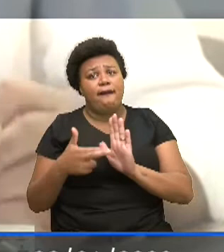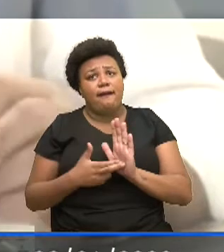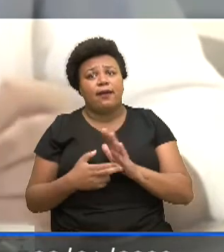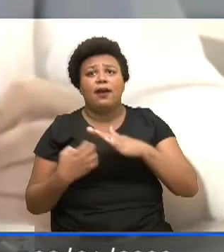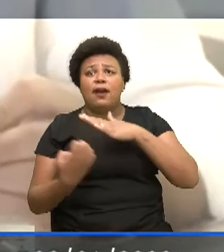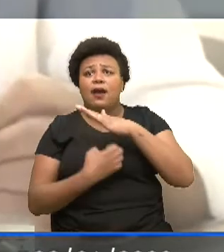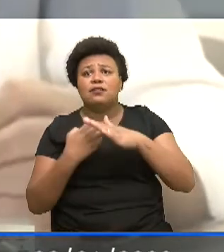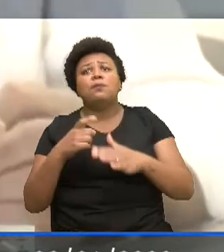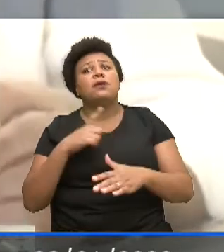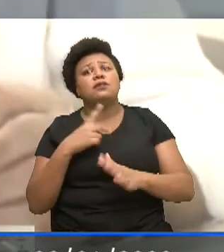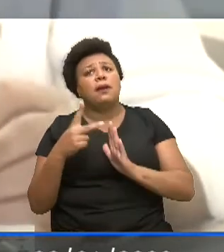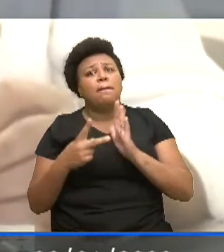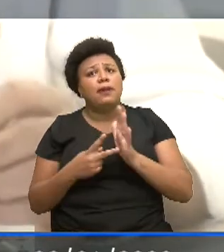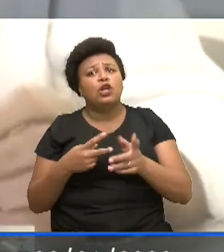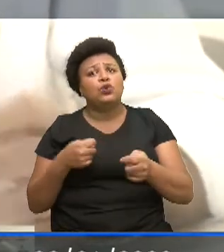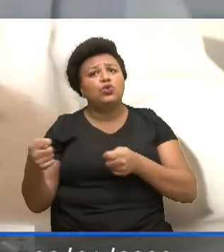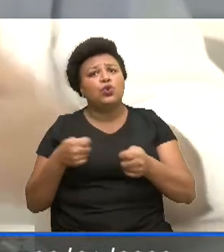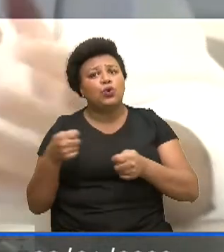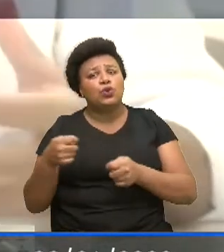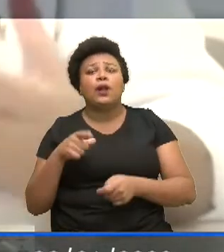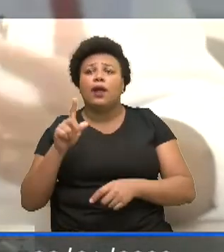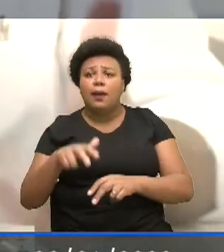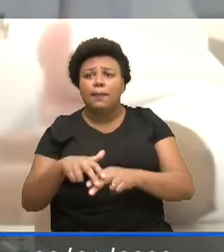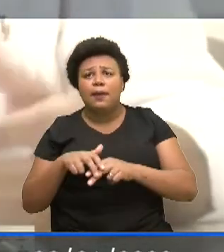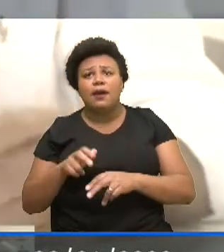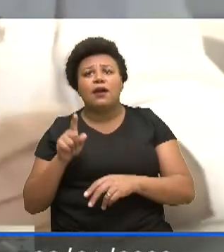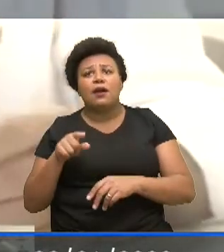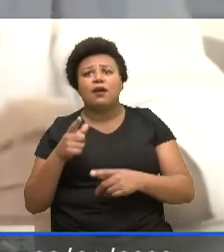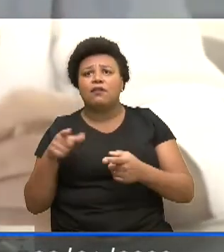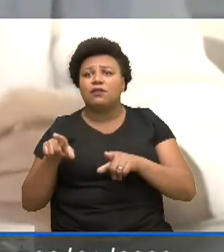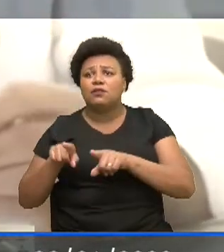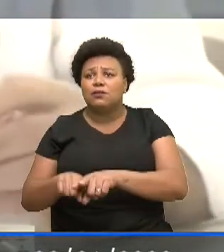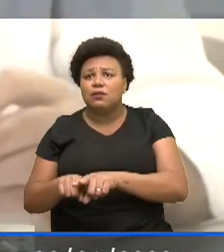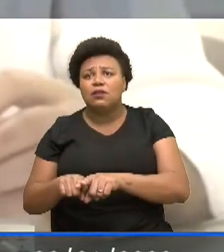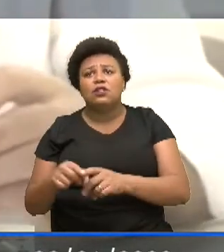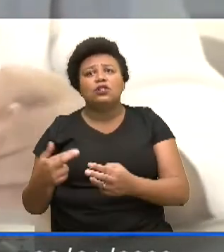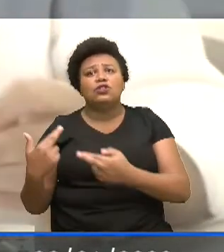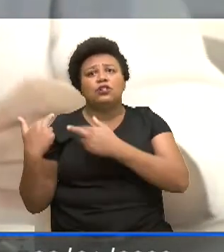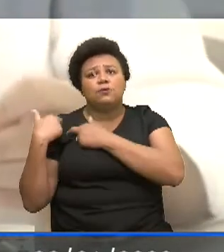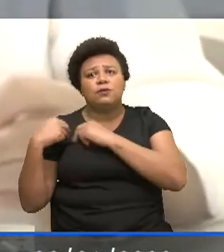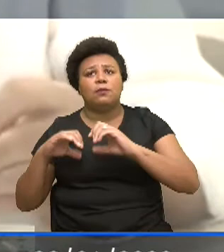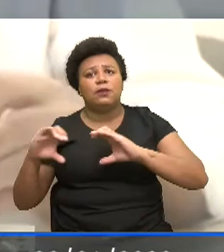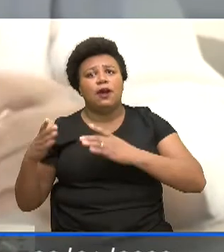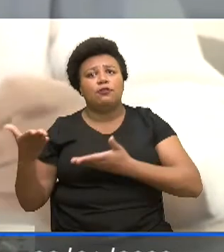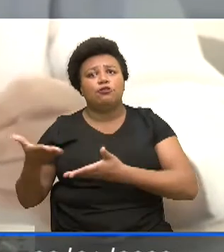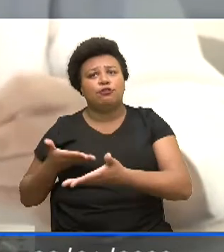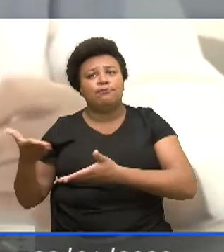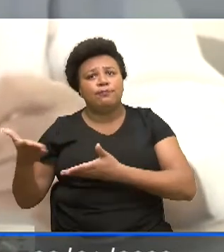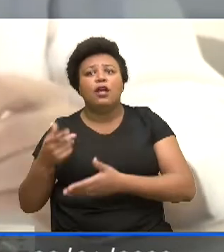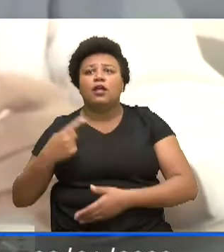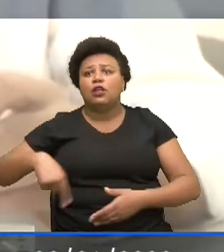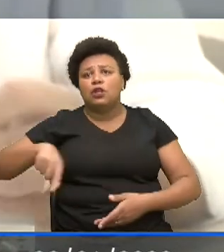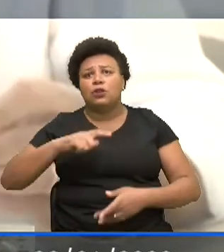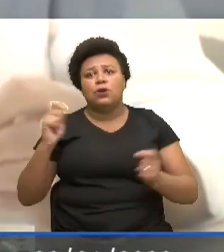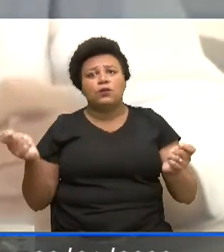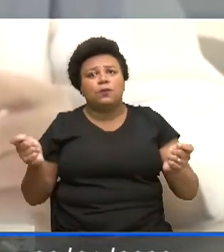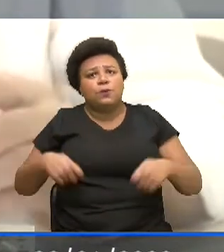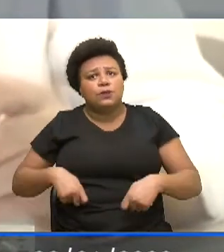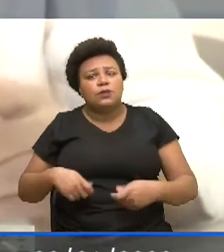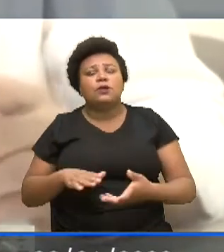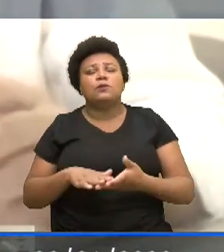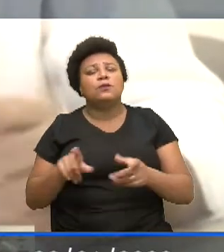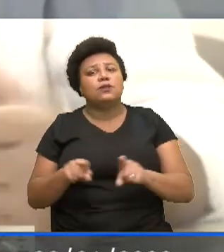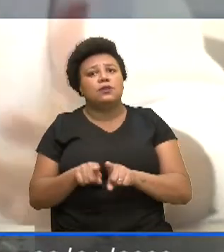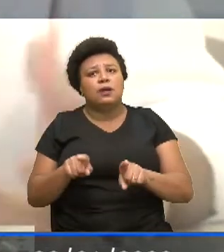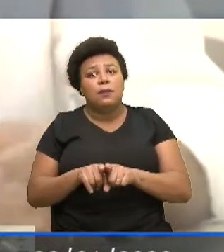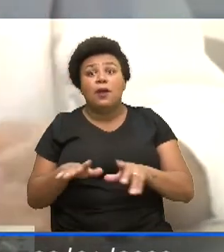planos de contingência é para essa parceria de corresponsabilização e que a gente possa,